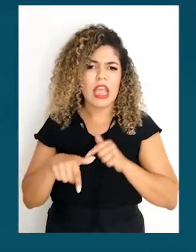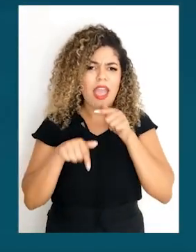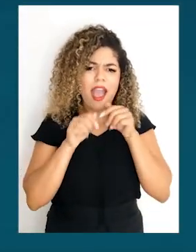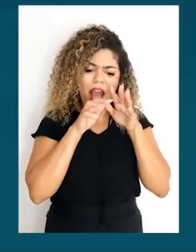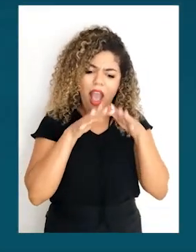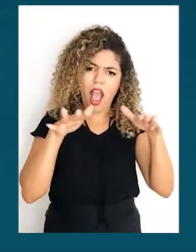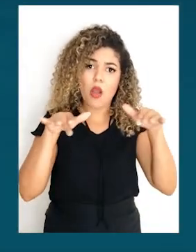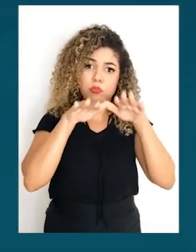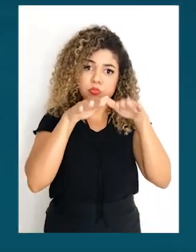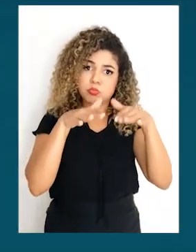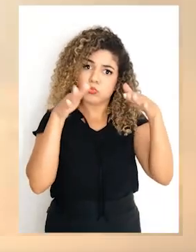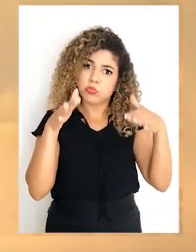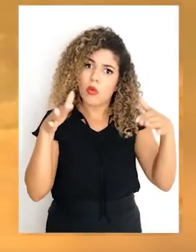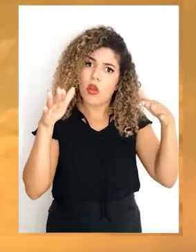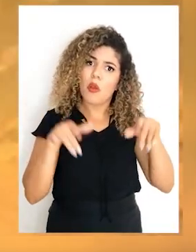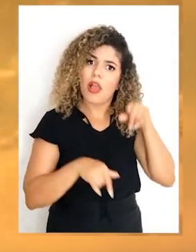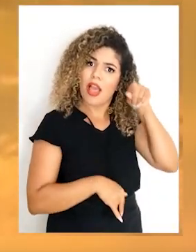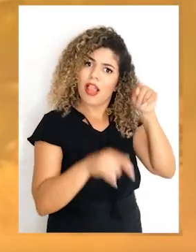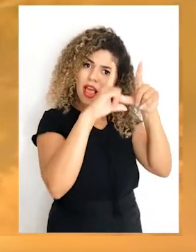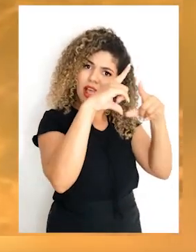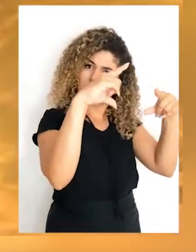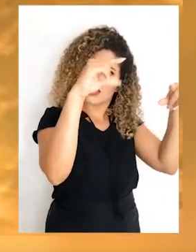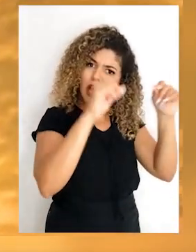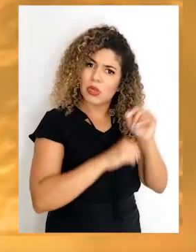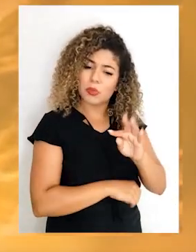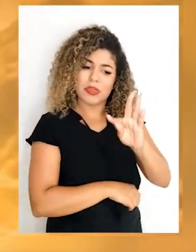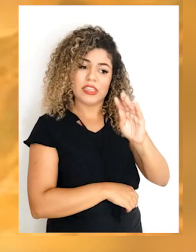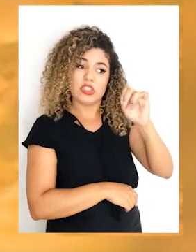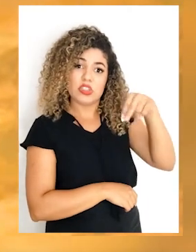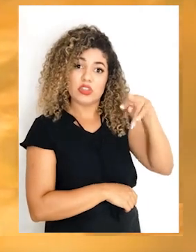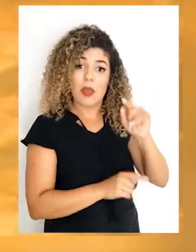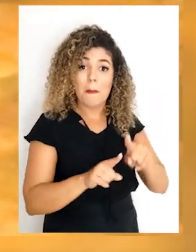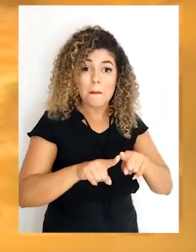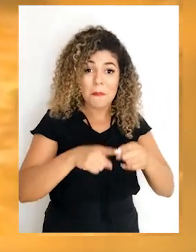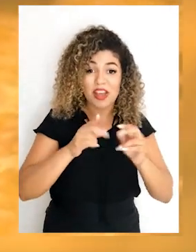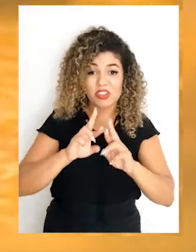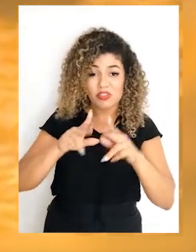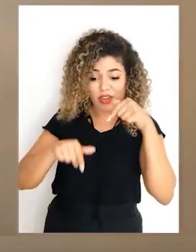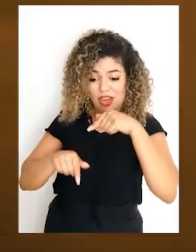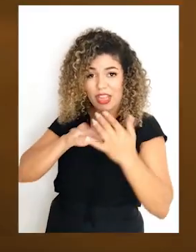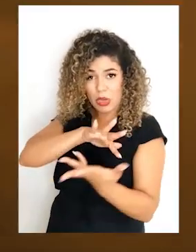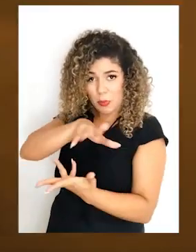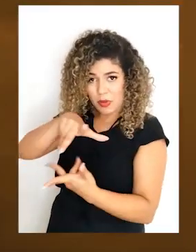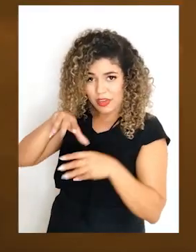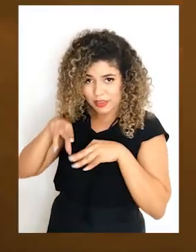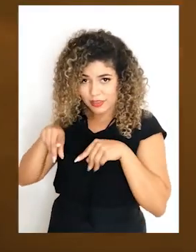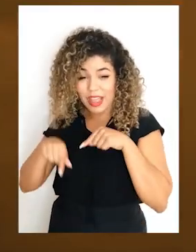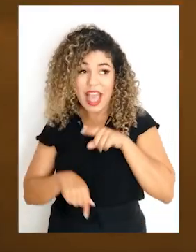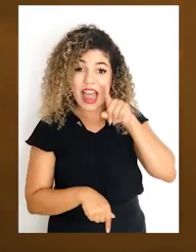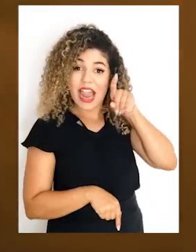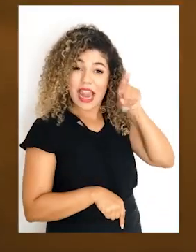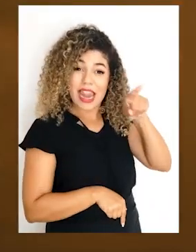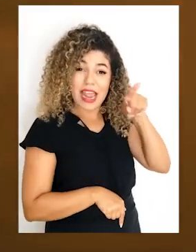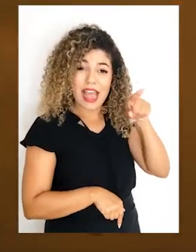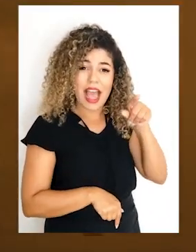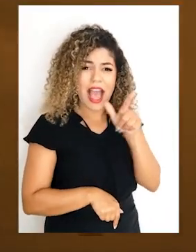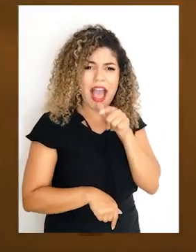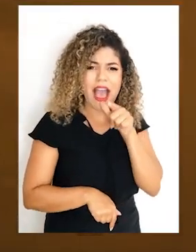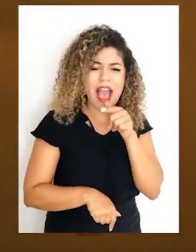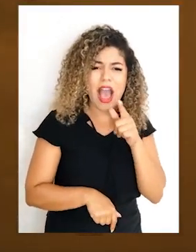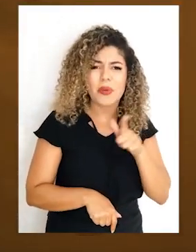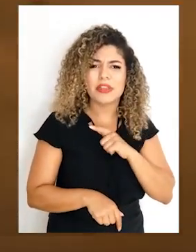Mas, diferente do nosso planeta, o líquido por lá é composto por hidrocarbonetos,